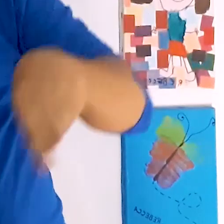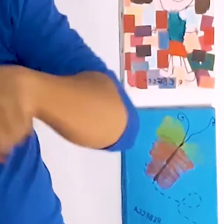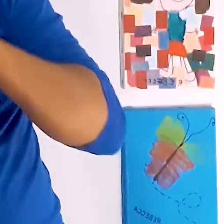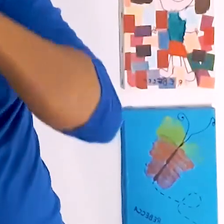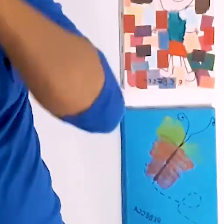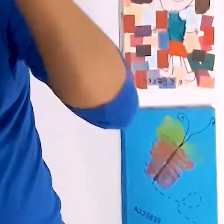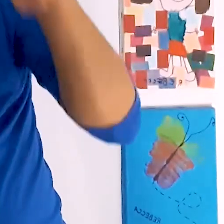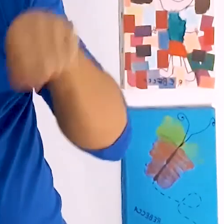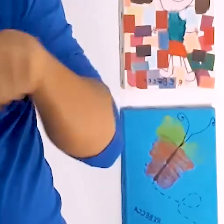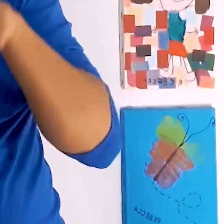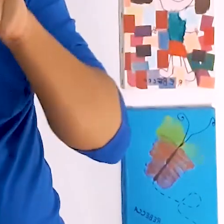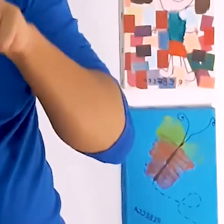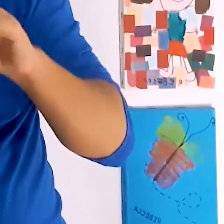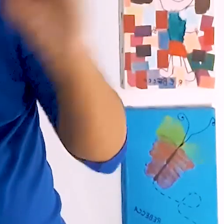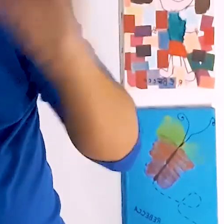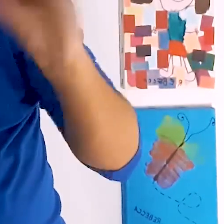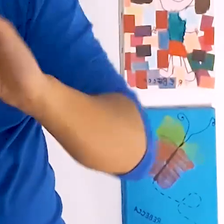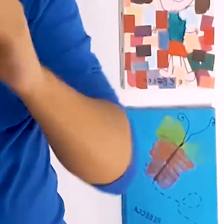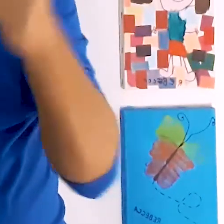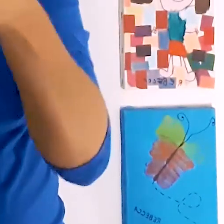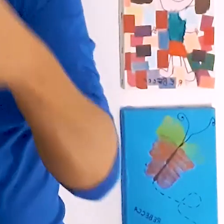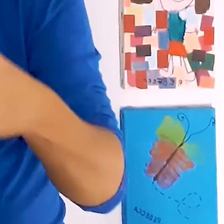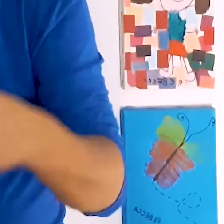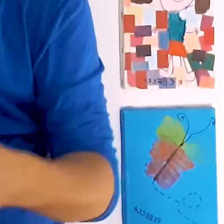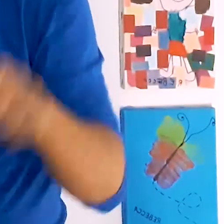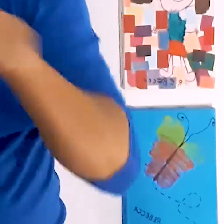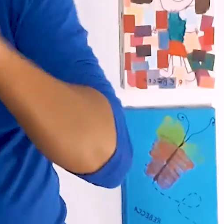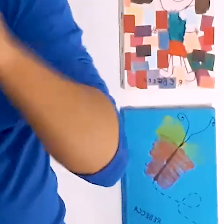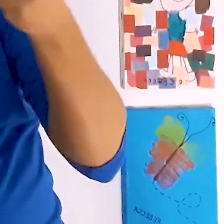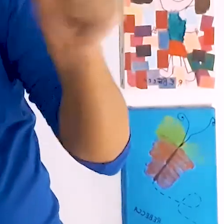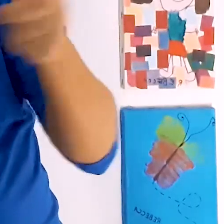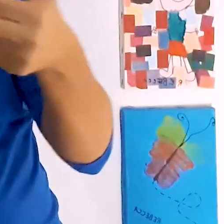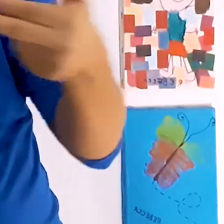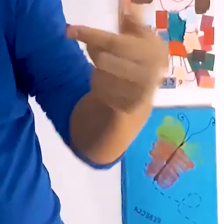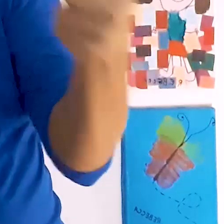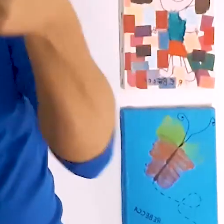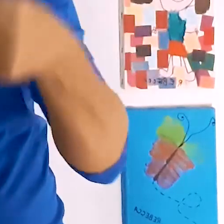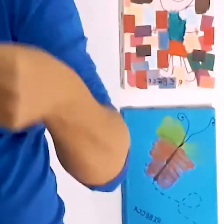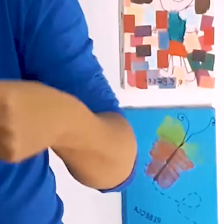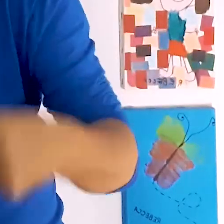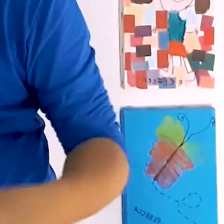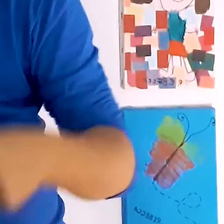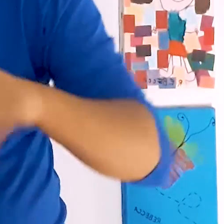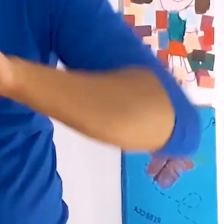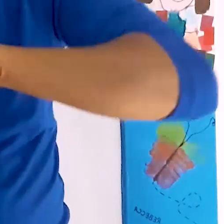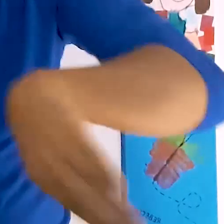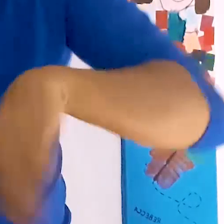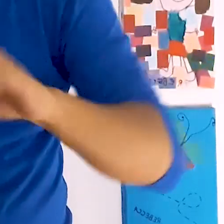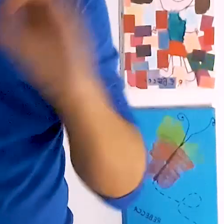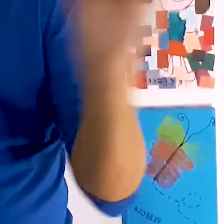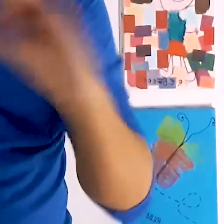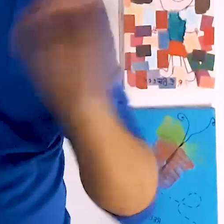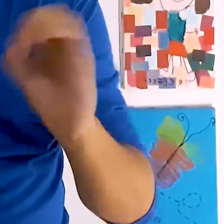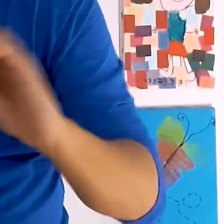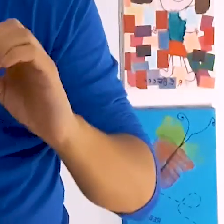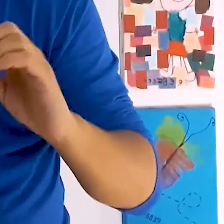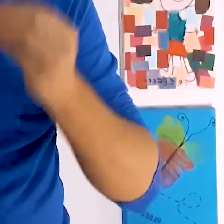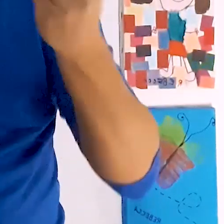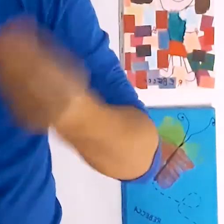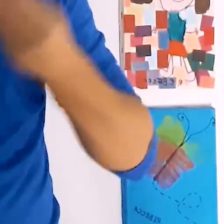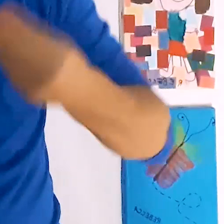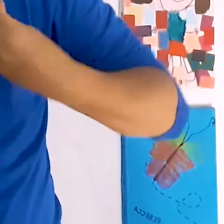sem a roda, né? Se não tivesse roda, se não tivesse tudo isso e outras coisas também, se